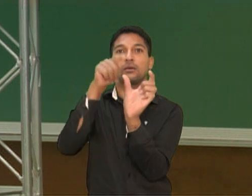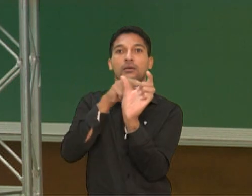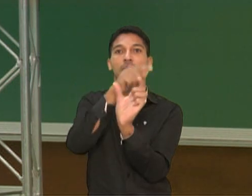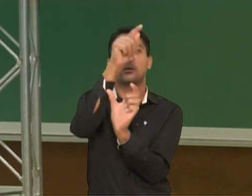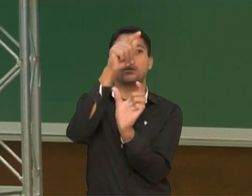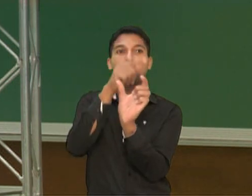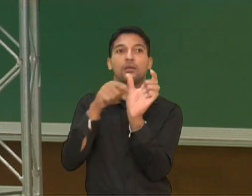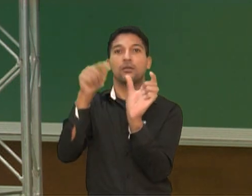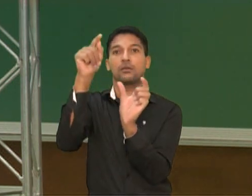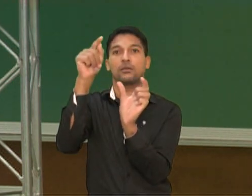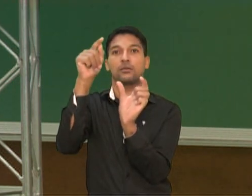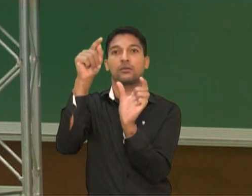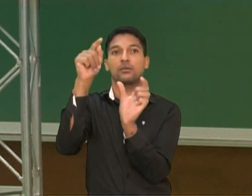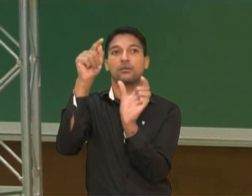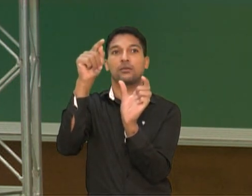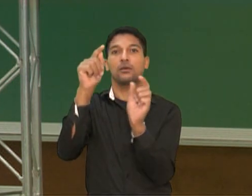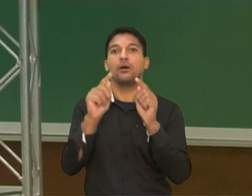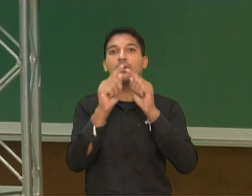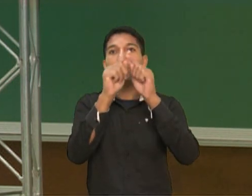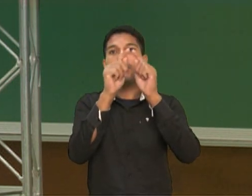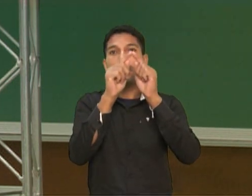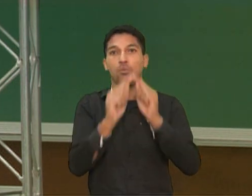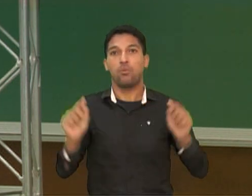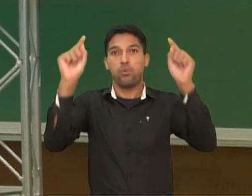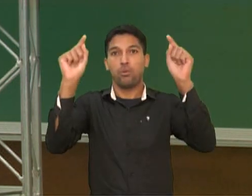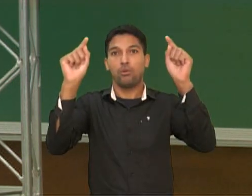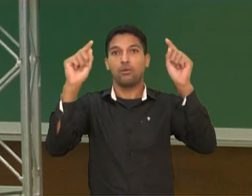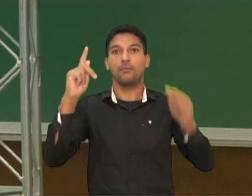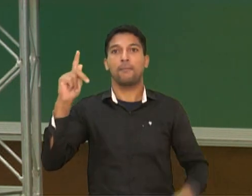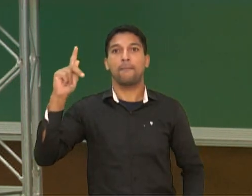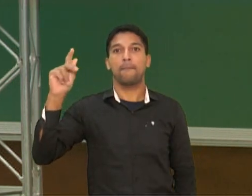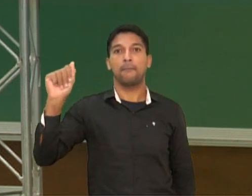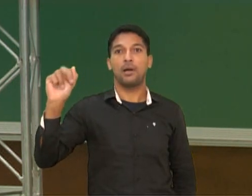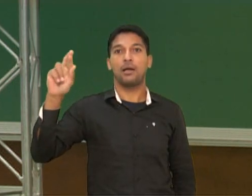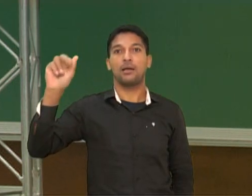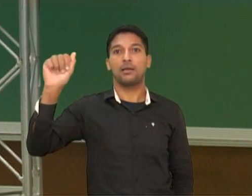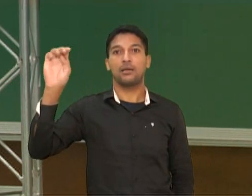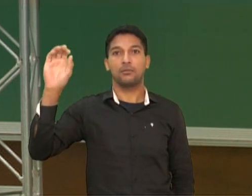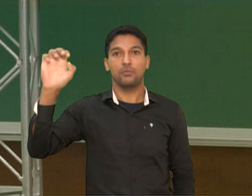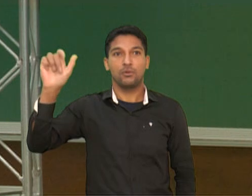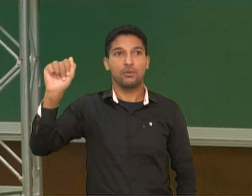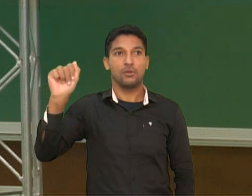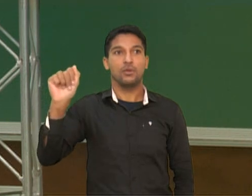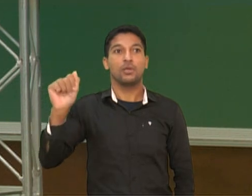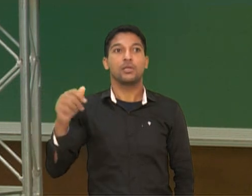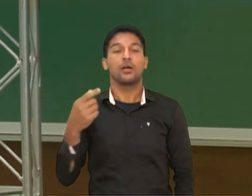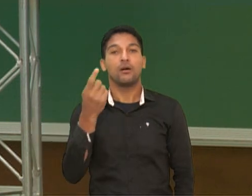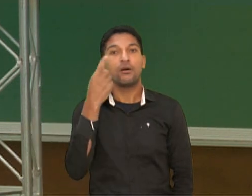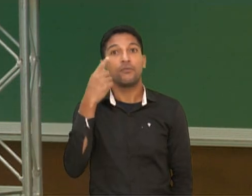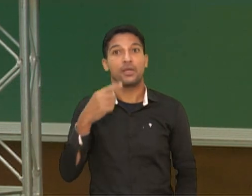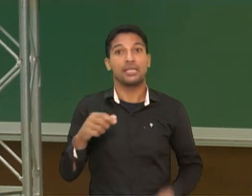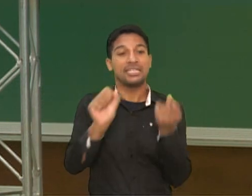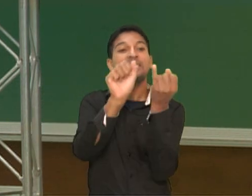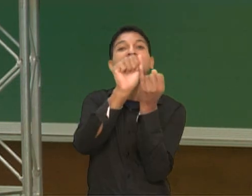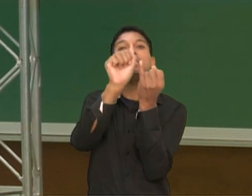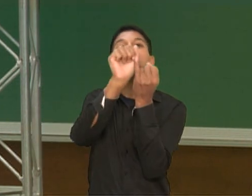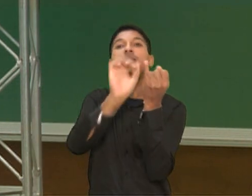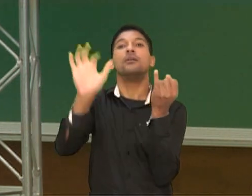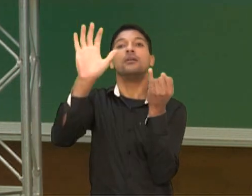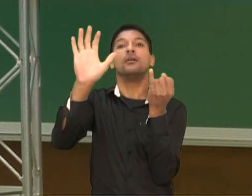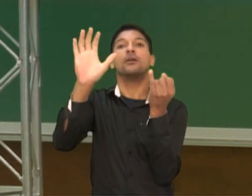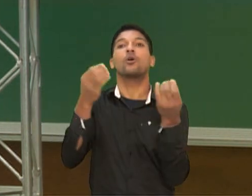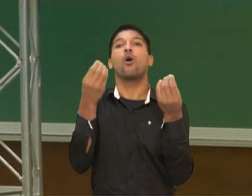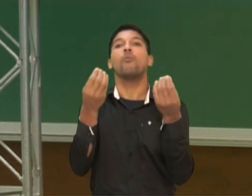no plano cartesiano. Então, graficamente, a unidade imaginária na resolução de equações de grau 2 é